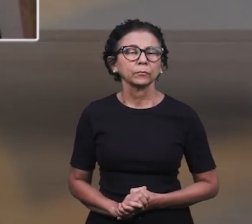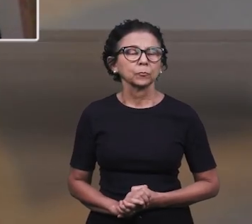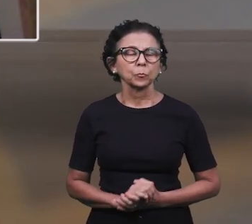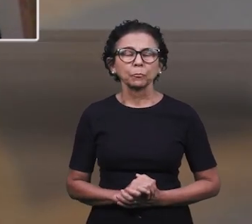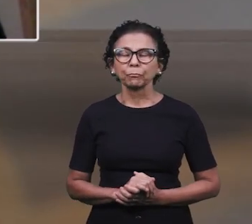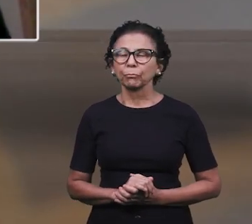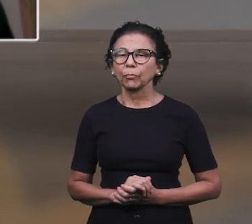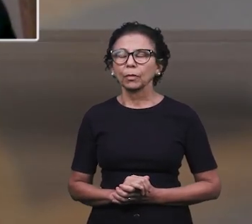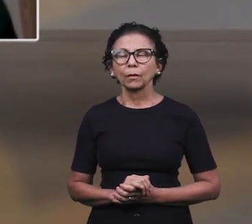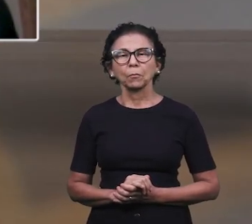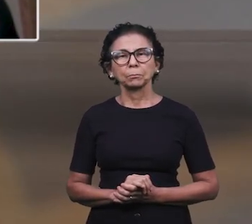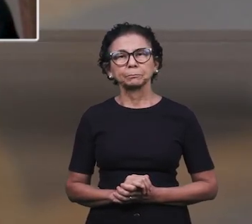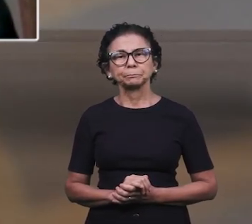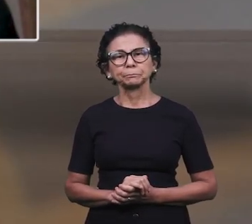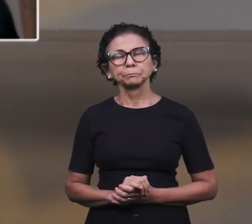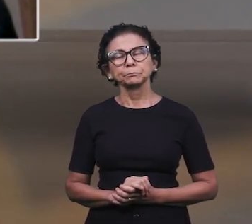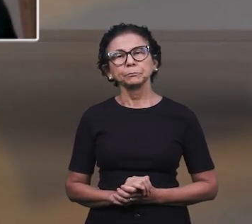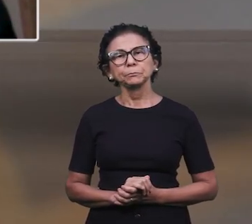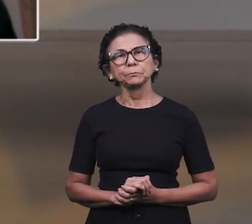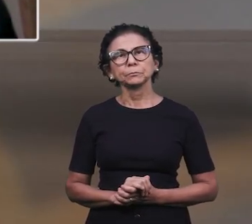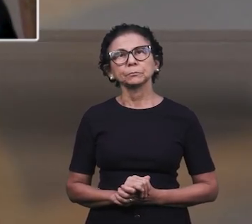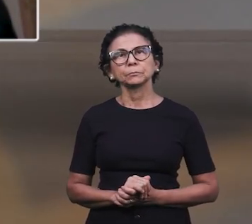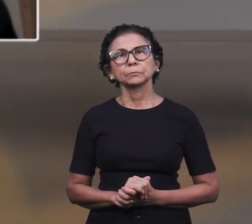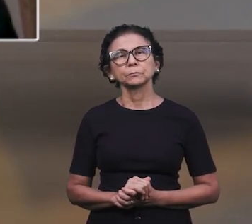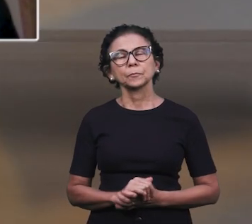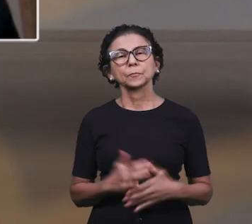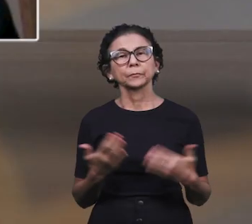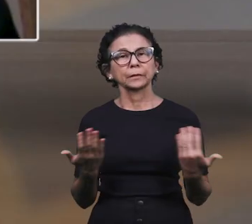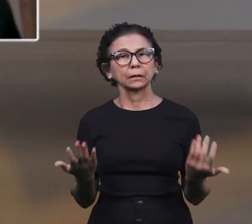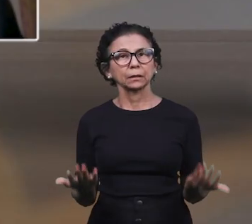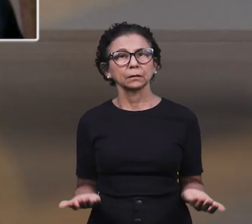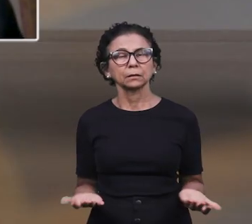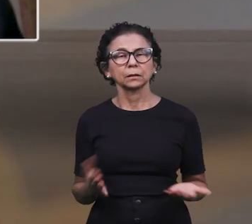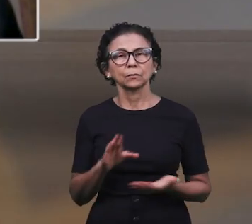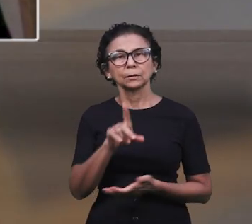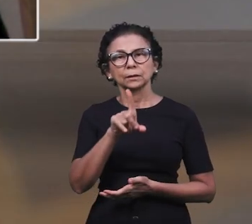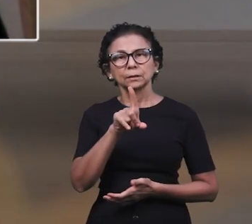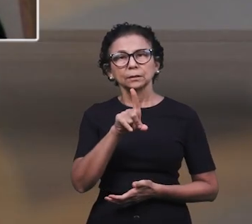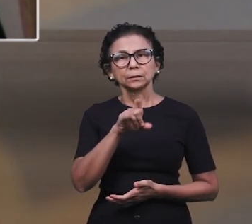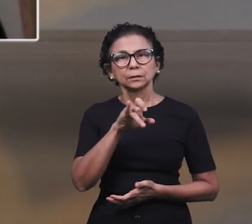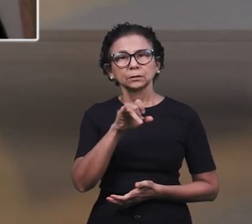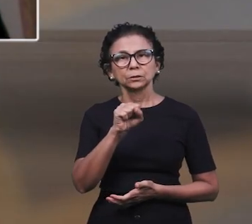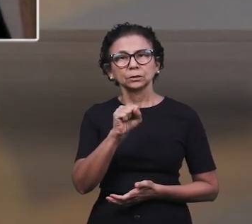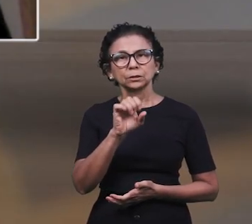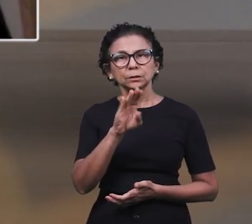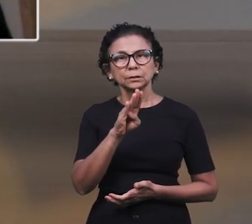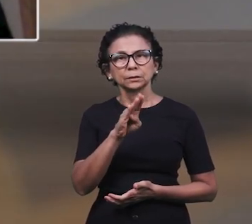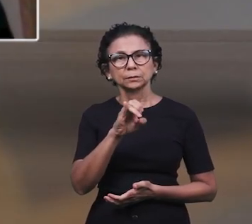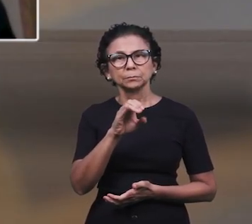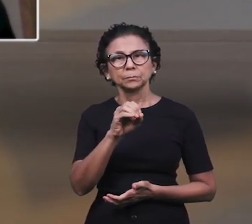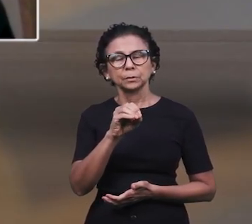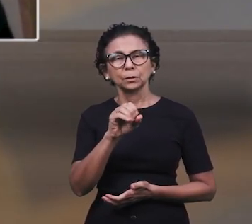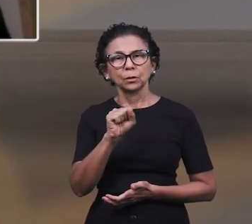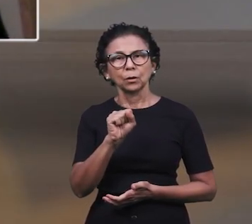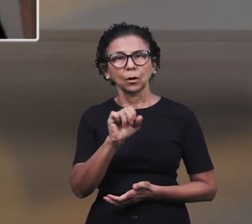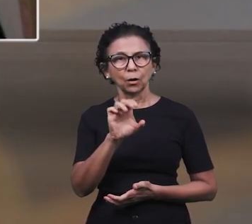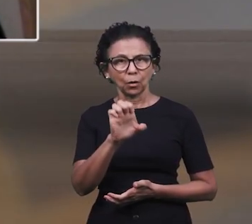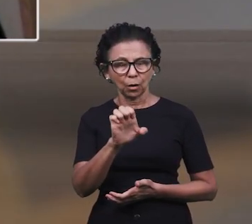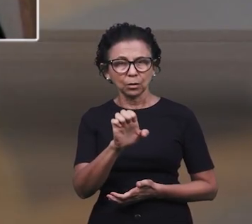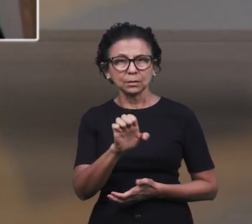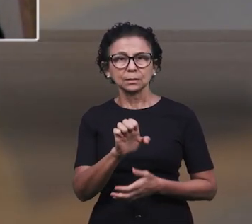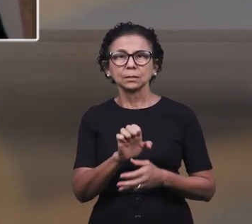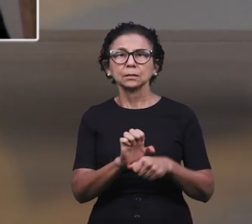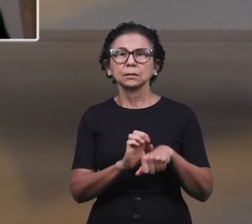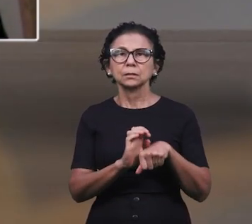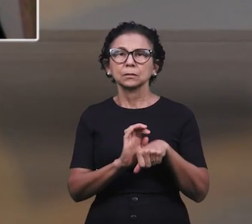com todos esses fatores que são externos. Então, a disbiose é quando os fatores externos, principalmente as